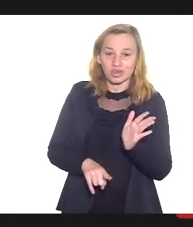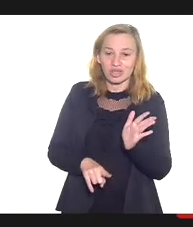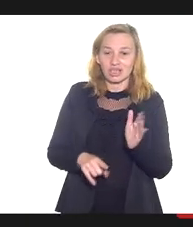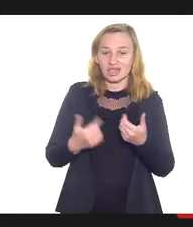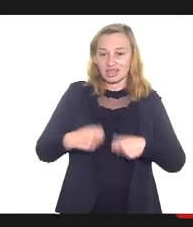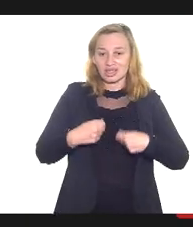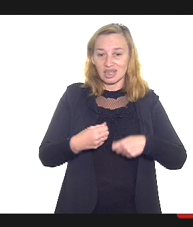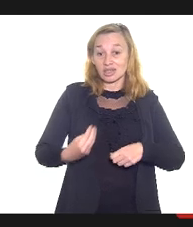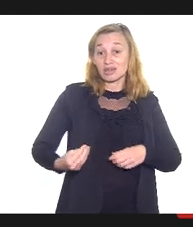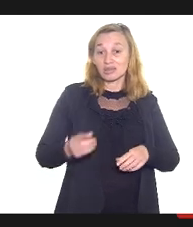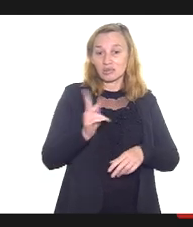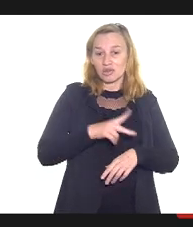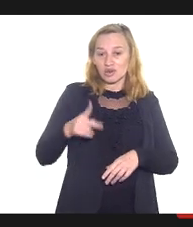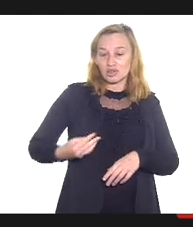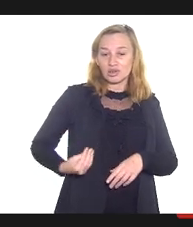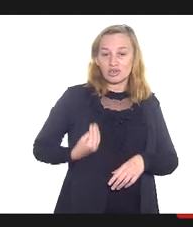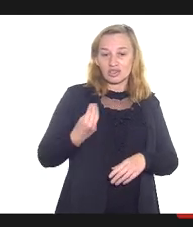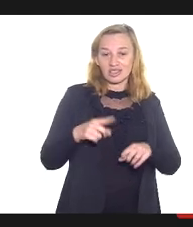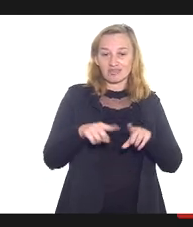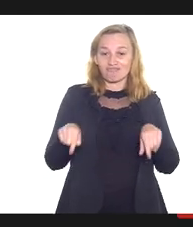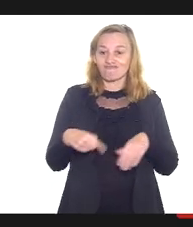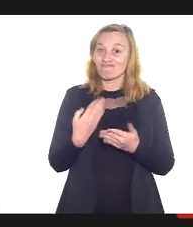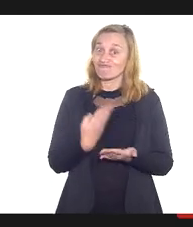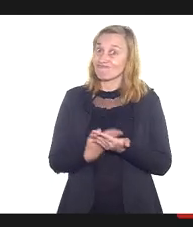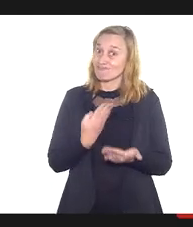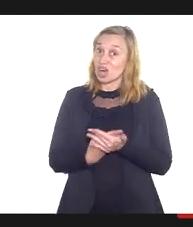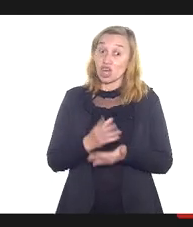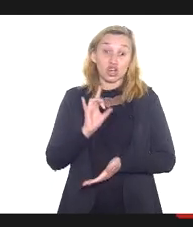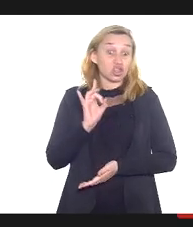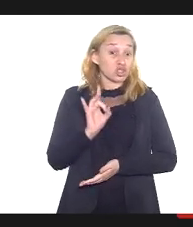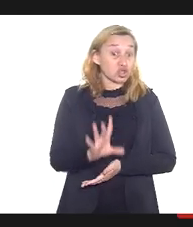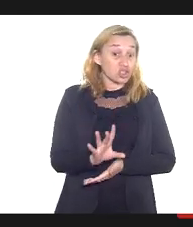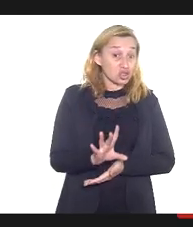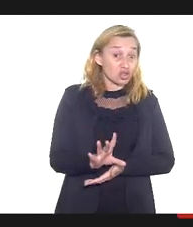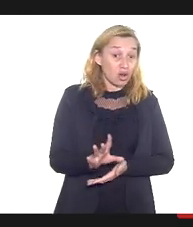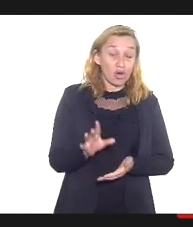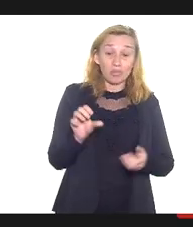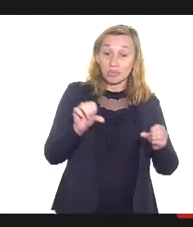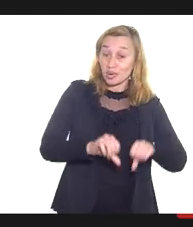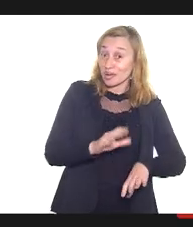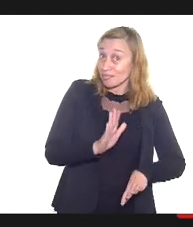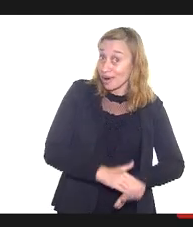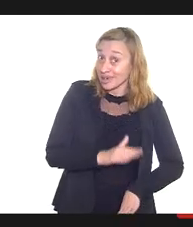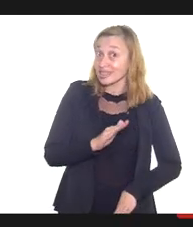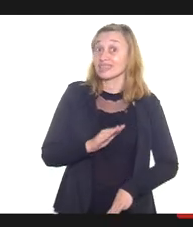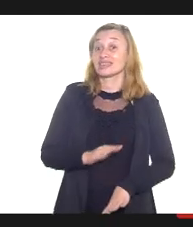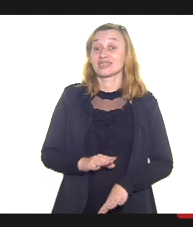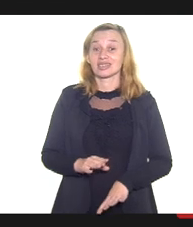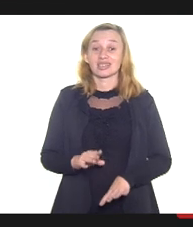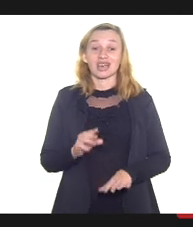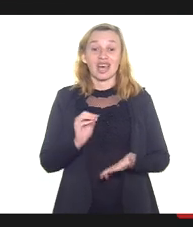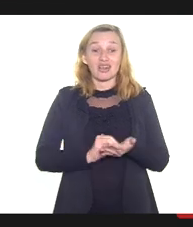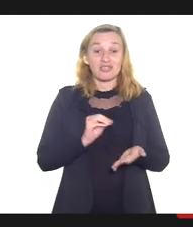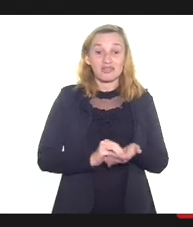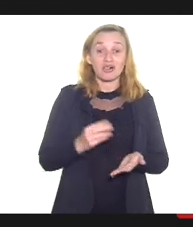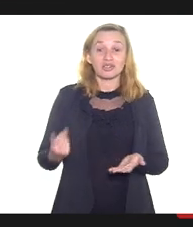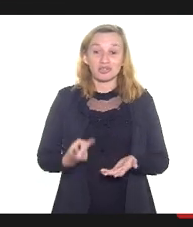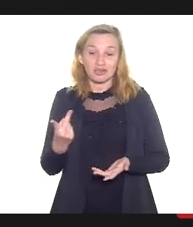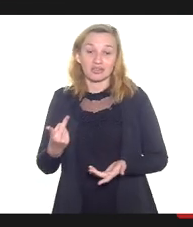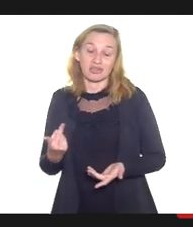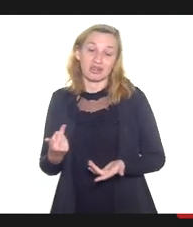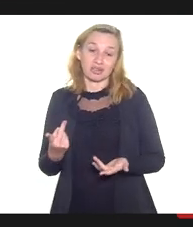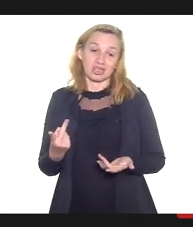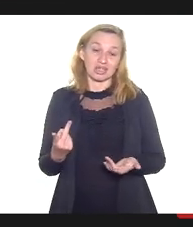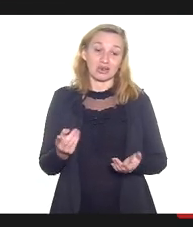professores em sala de aula. É, isso só vem corroborar mais ainda com a desvalorização do professor, né,